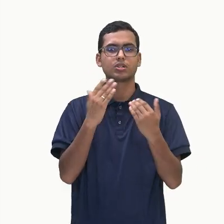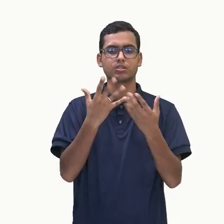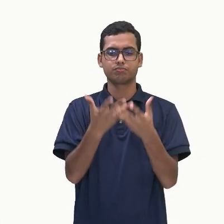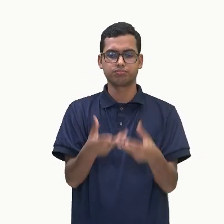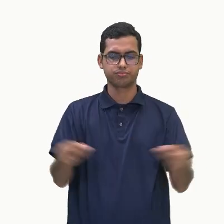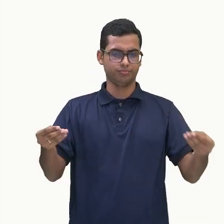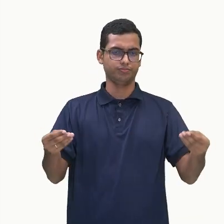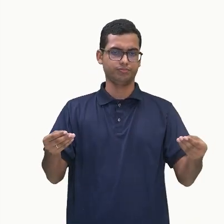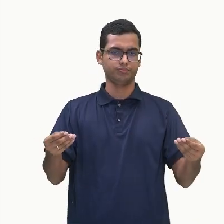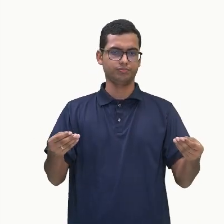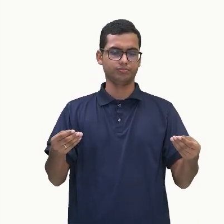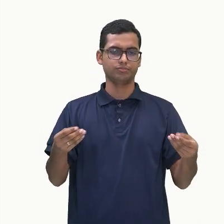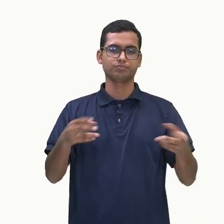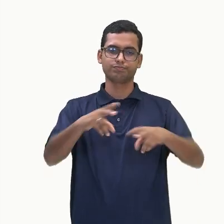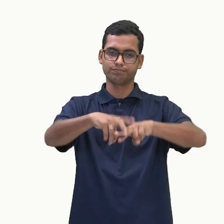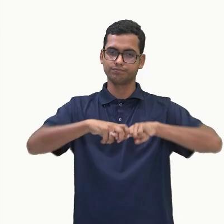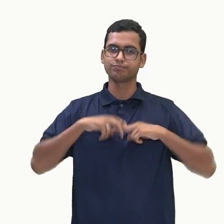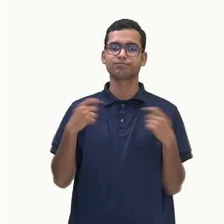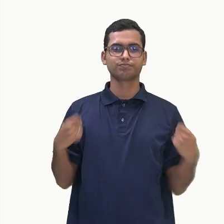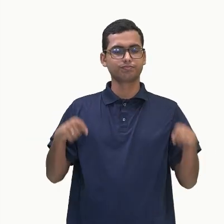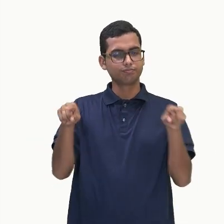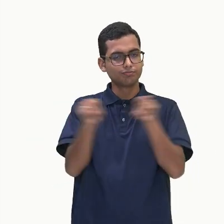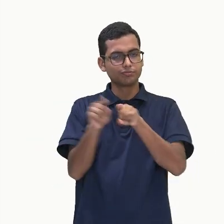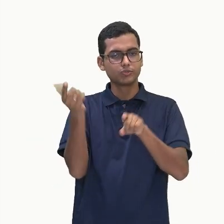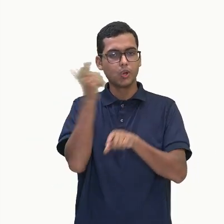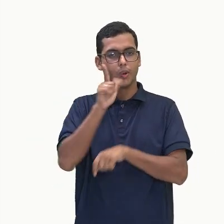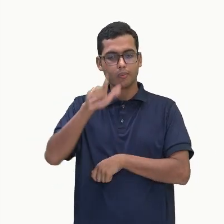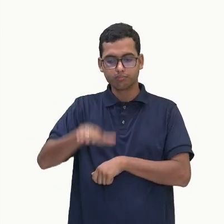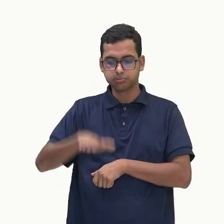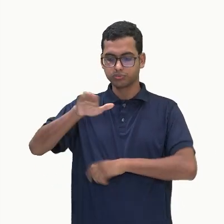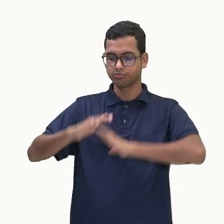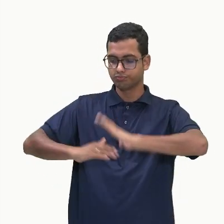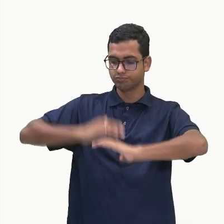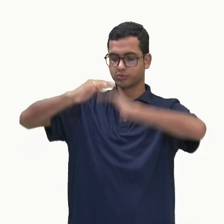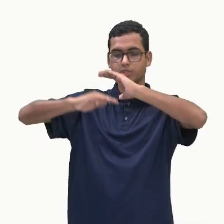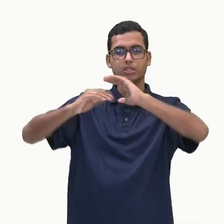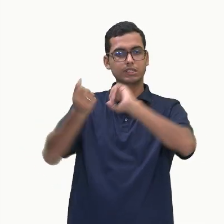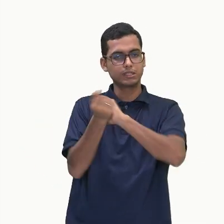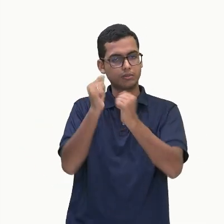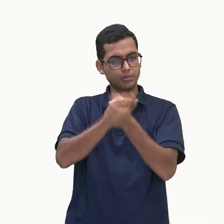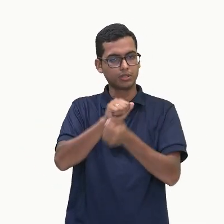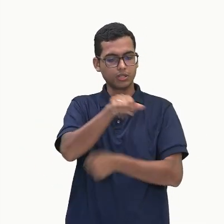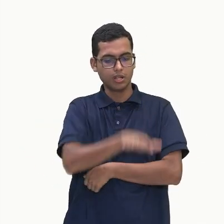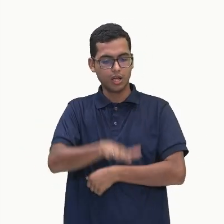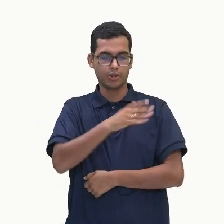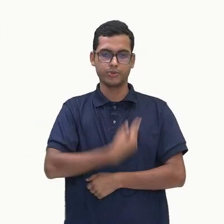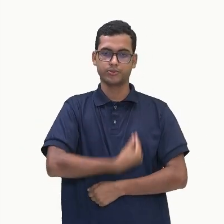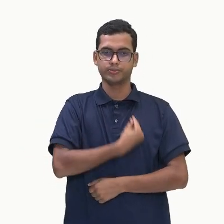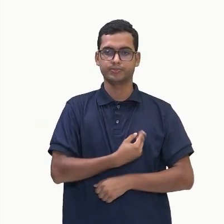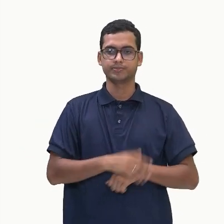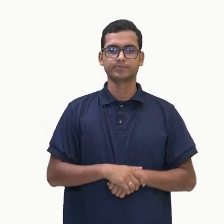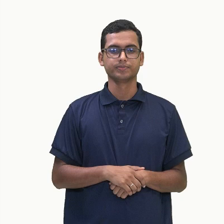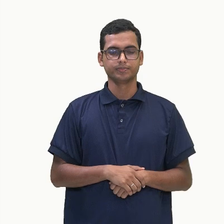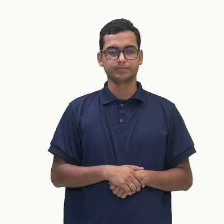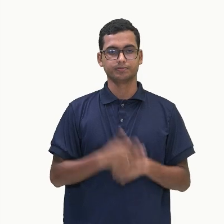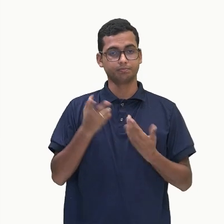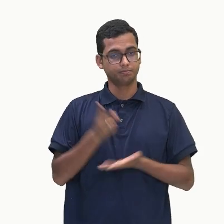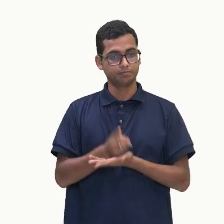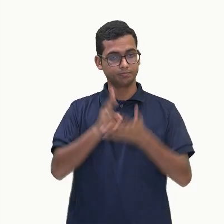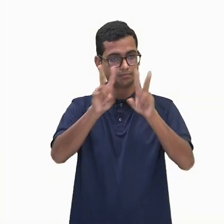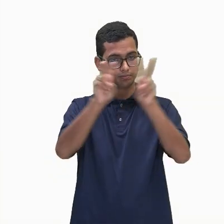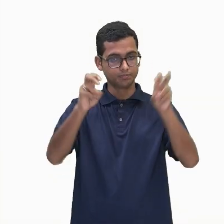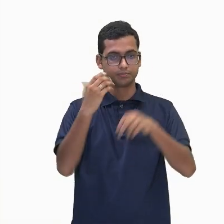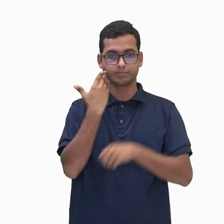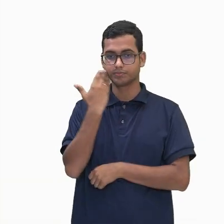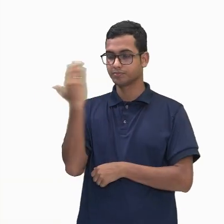isso a necessidade de evoluir e de se adaptar àquele meio onde vive. Continuando o nosso assunto,